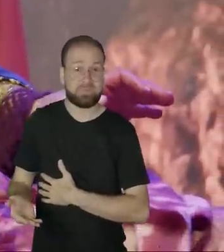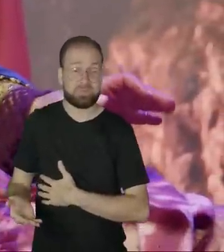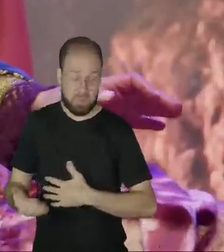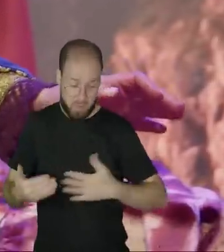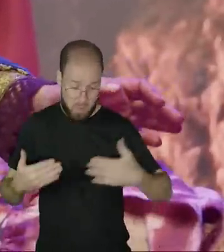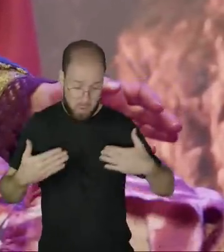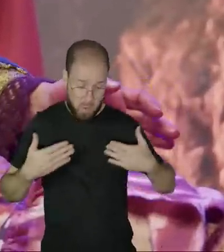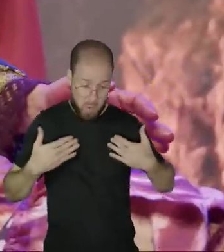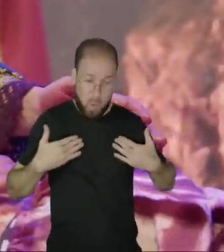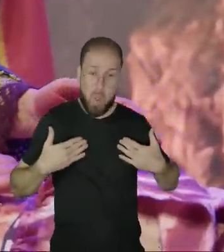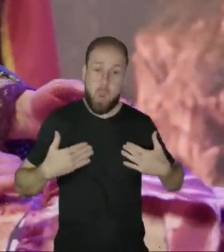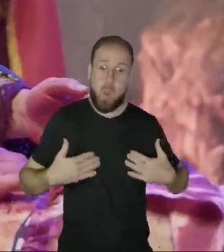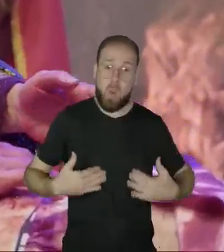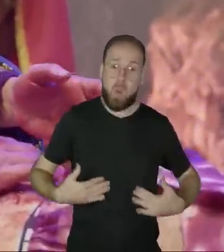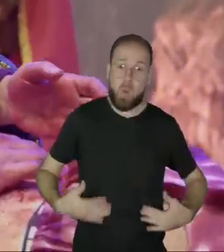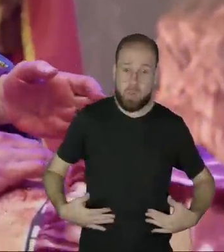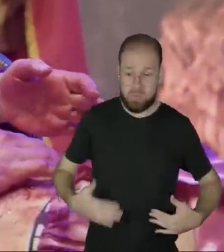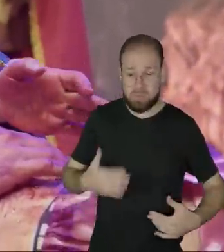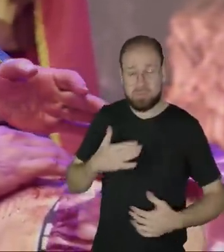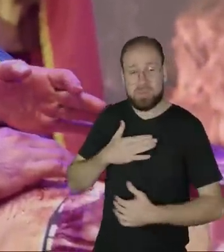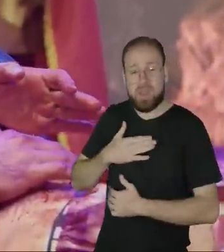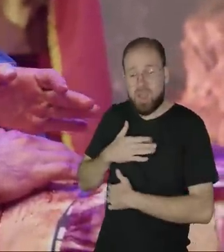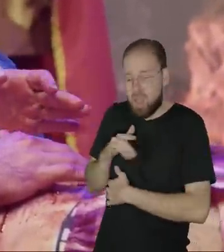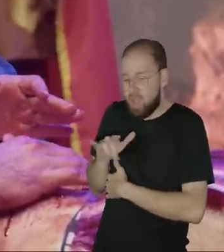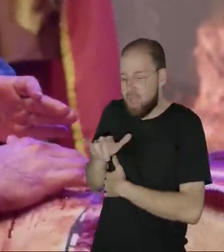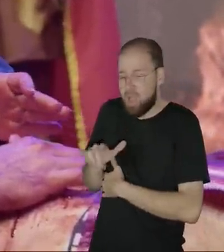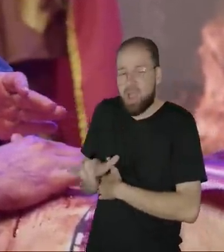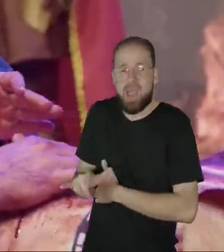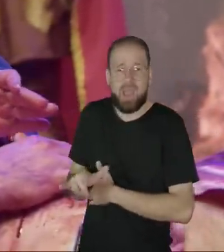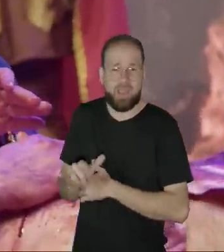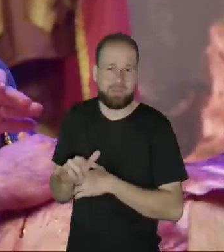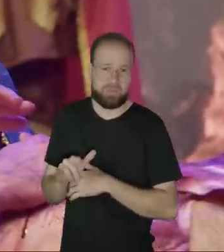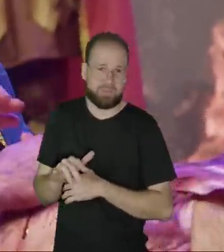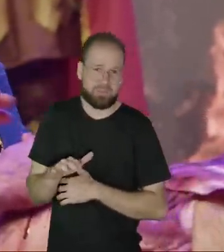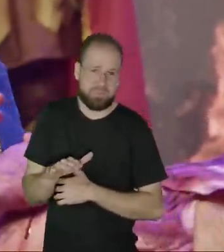como está o corpo do meu amado menino.